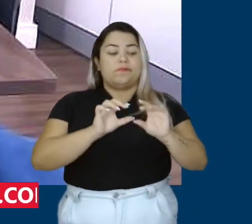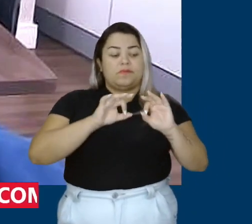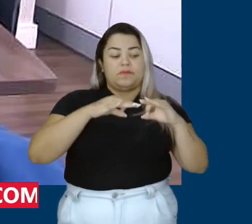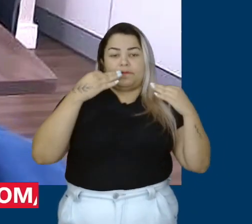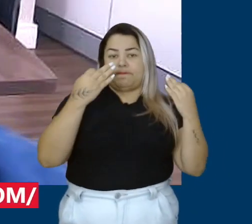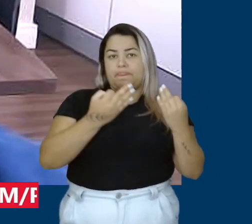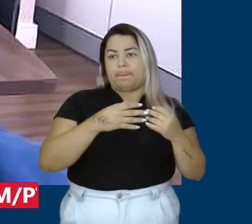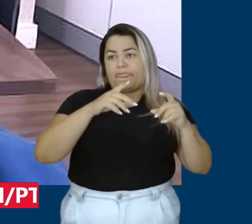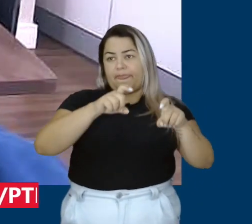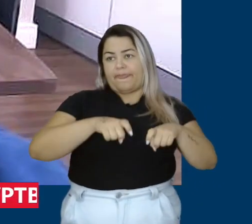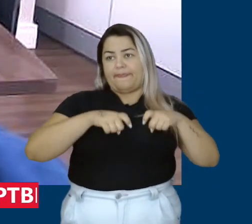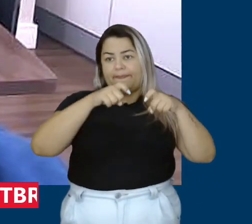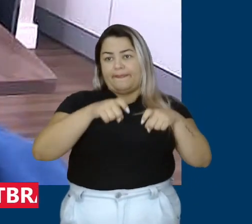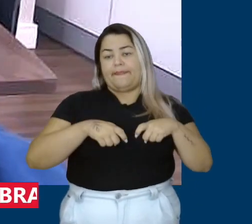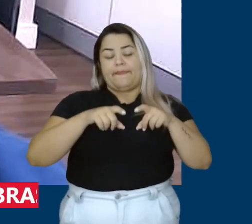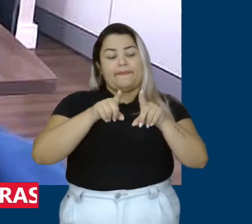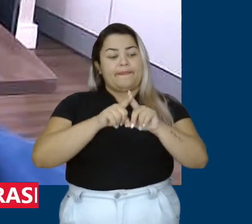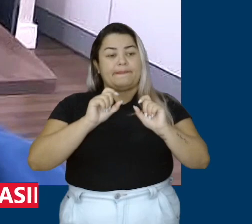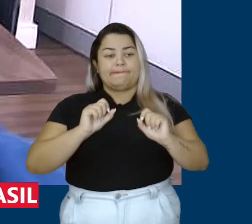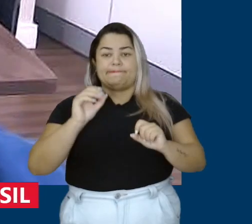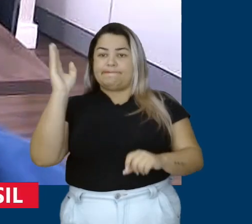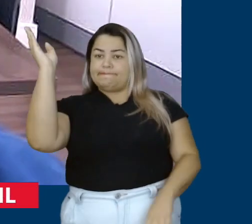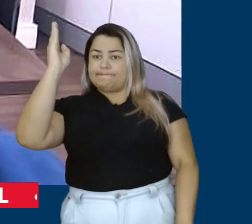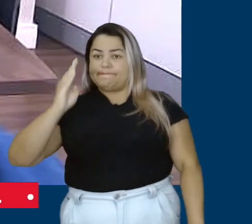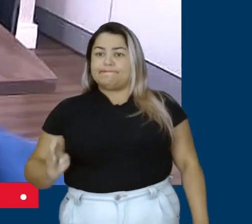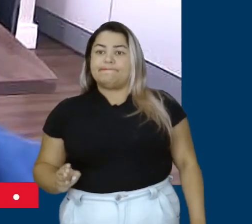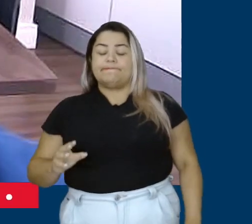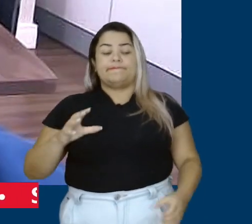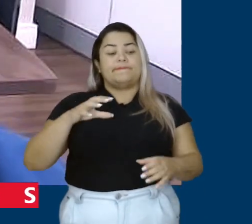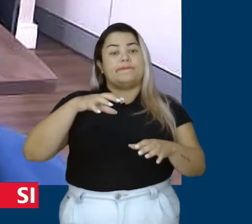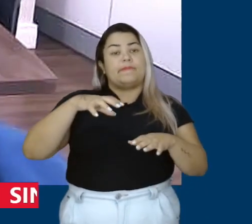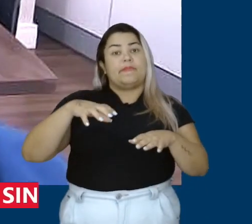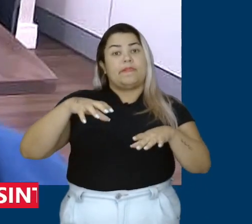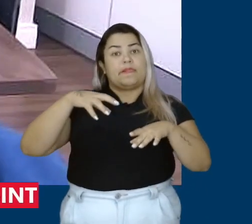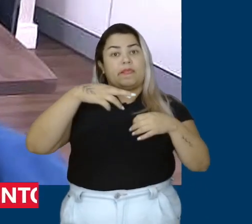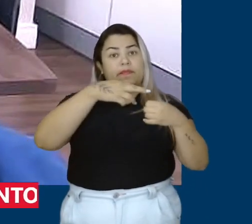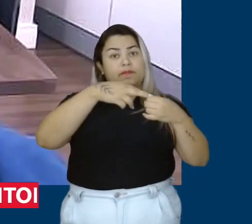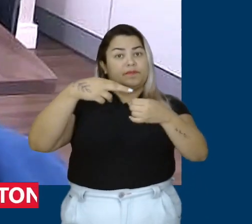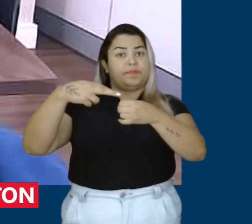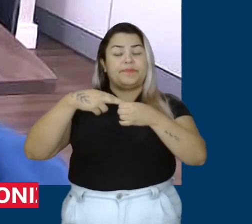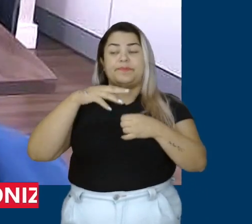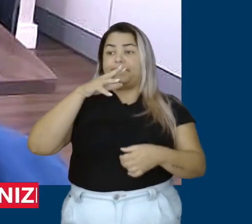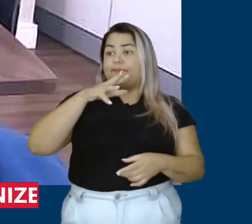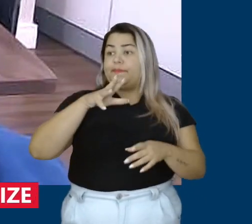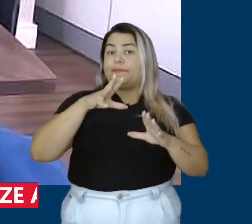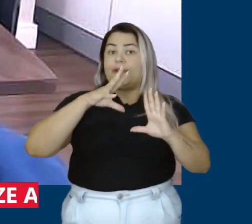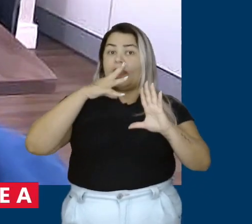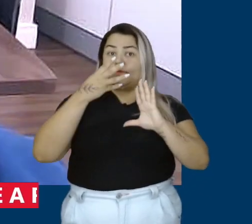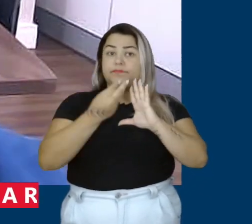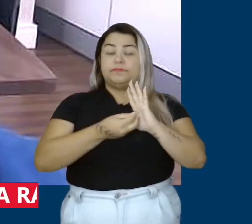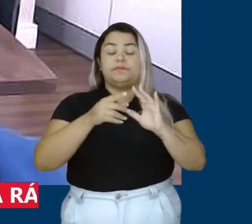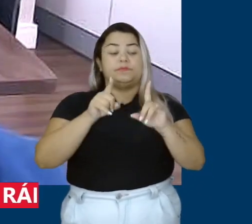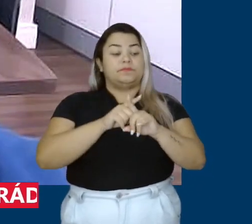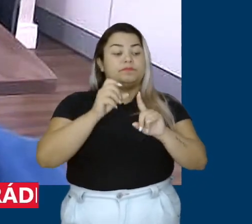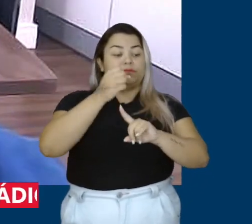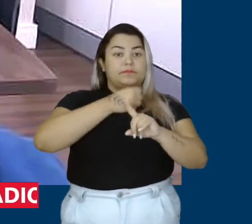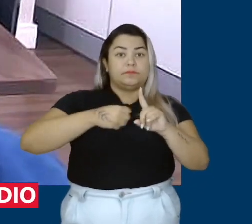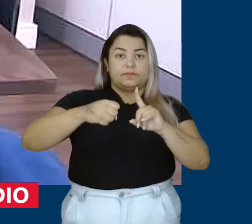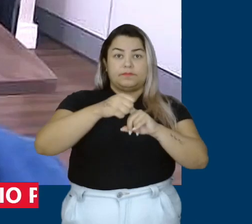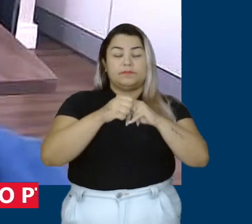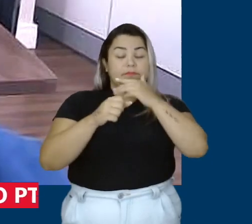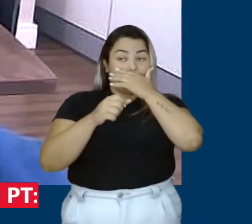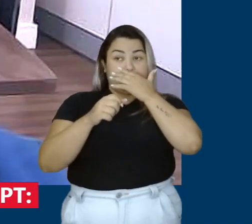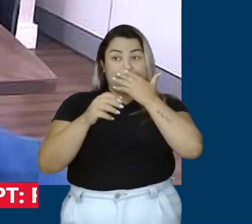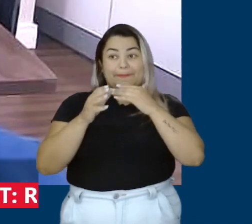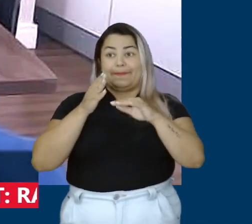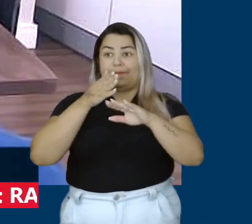famílias rurais no semiárido brasileiro e também na região amazônica, com a instalação de tecnologias sociais para acesso